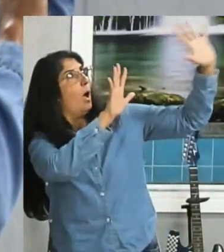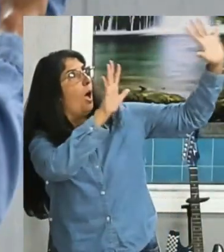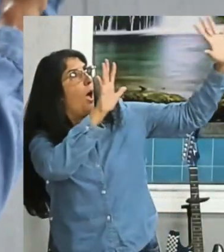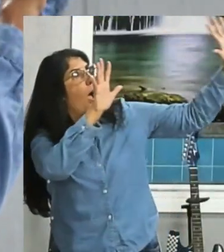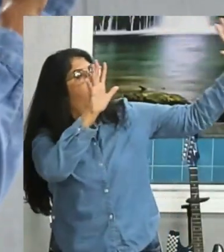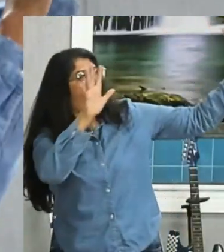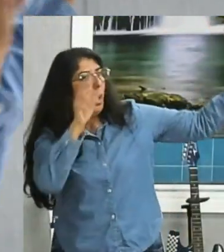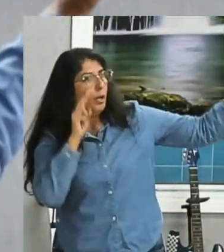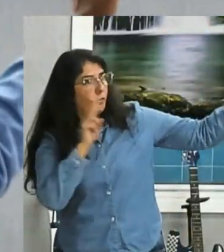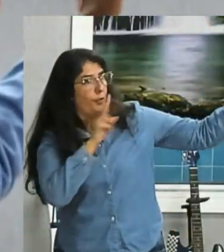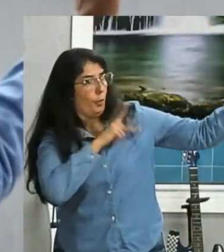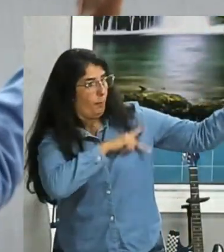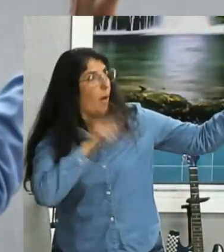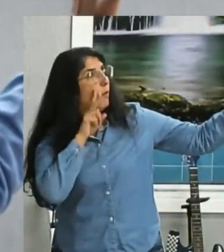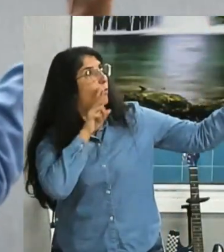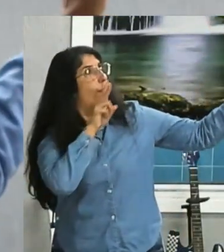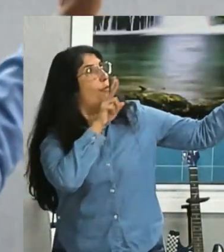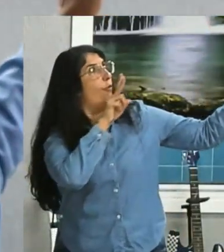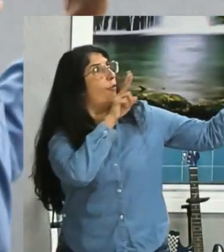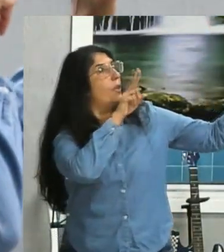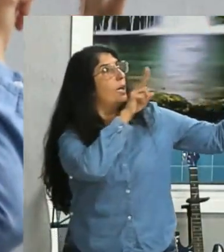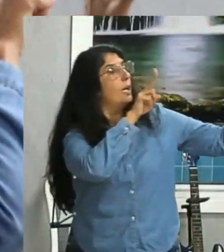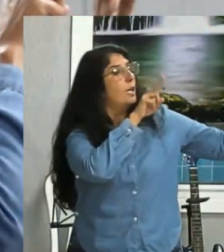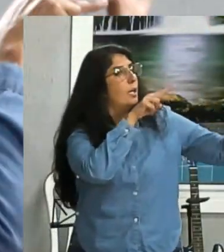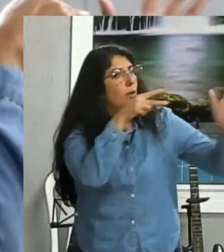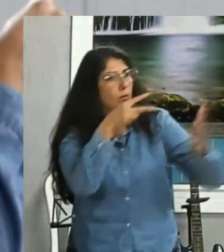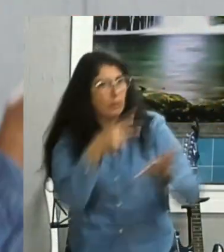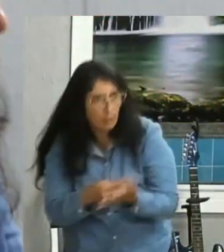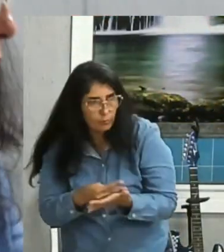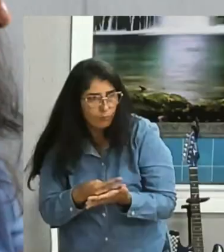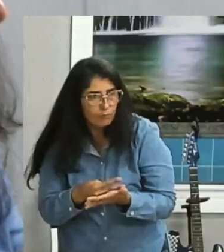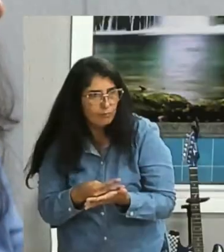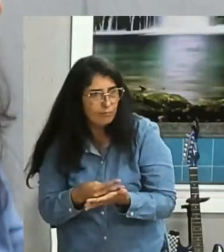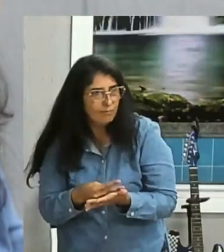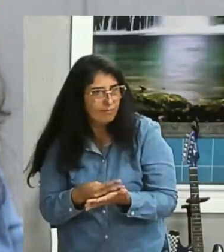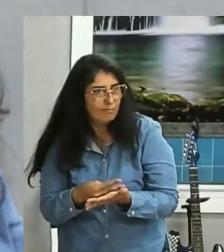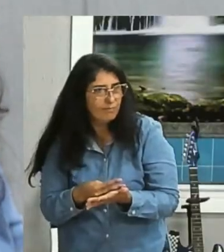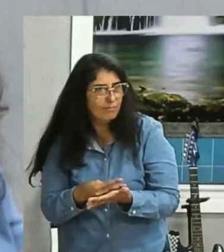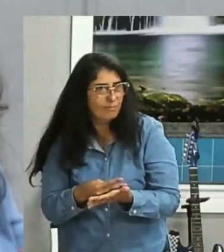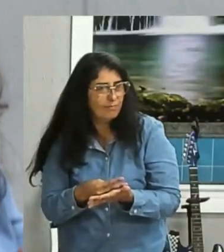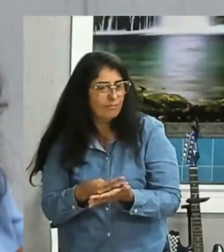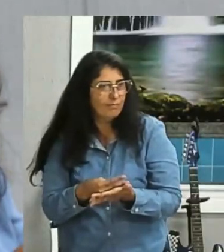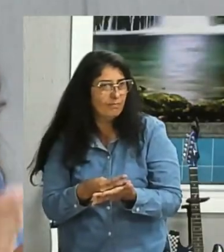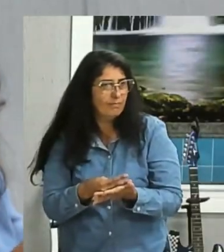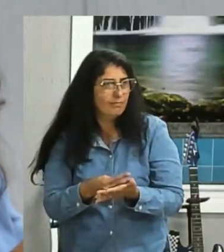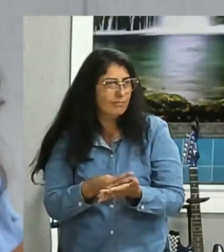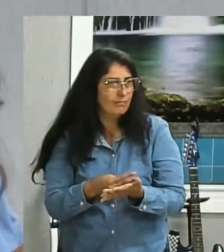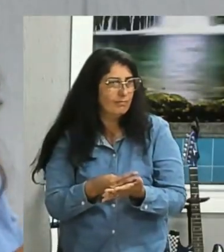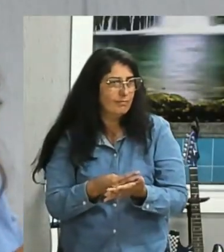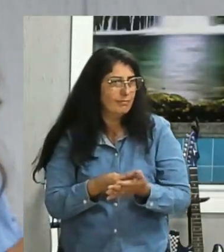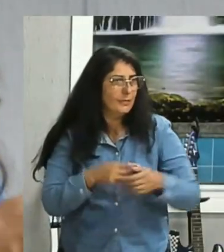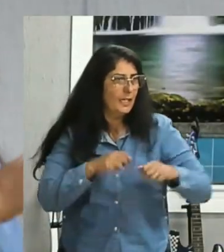grande, e a reação dele foi cair ao chão, quebrantado,